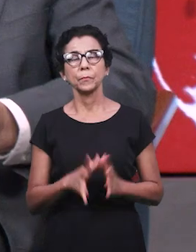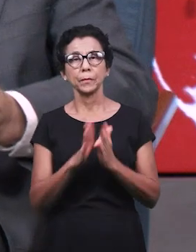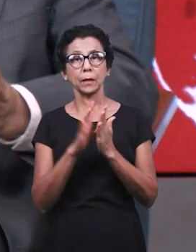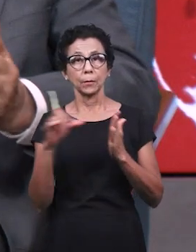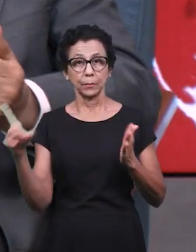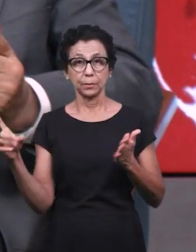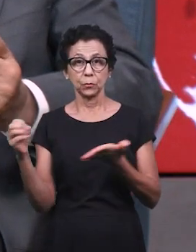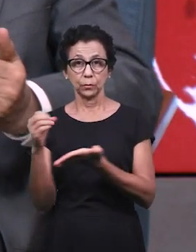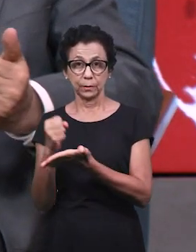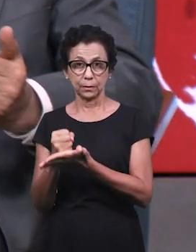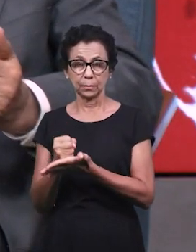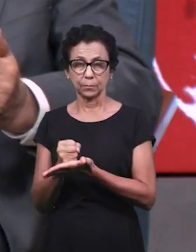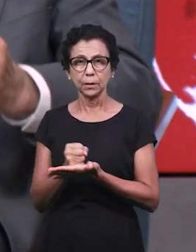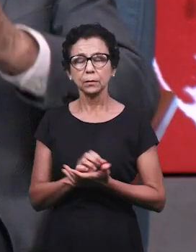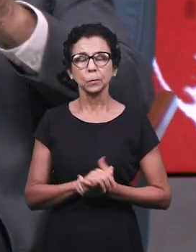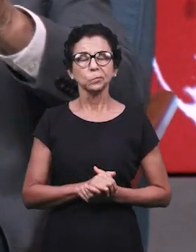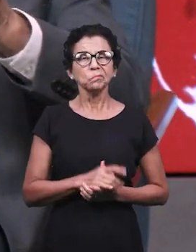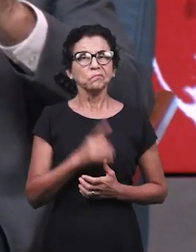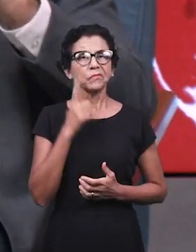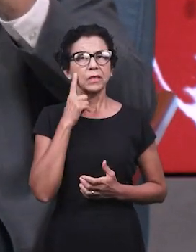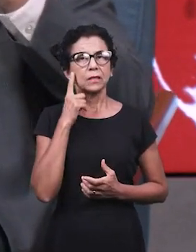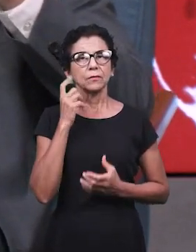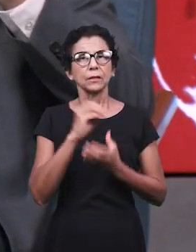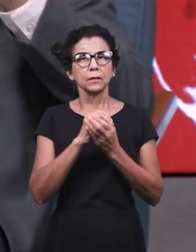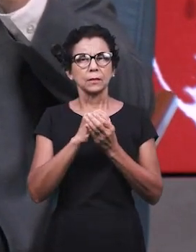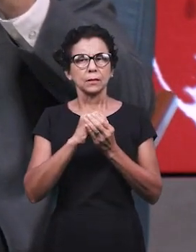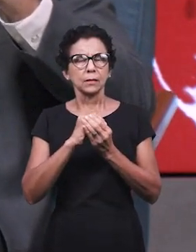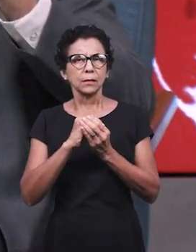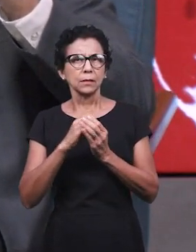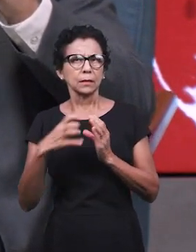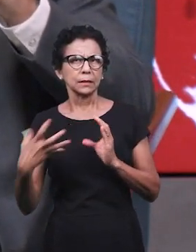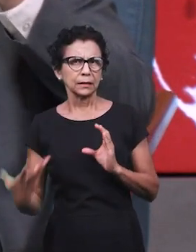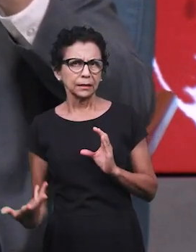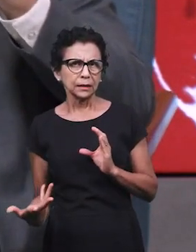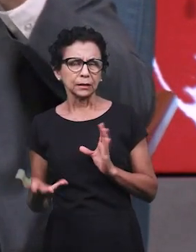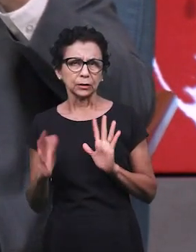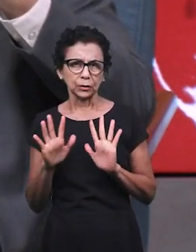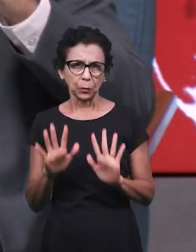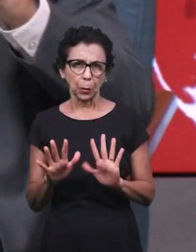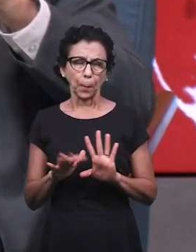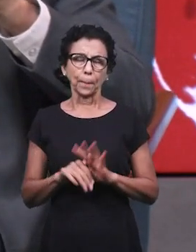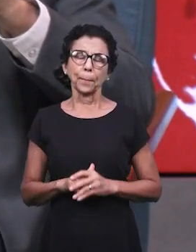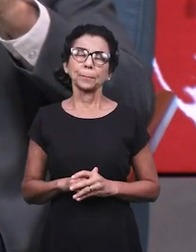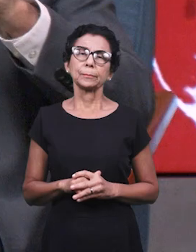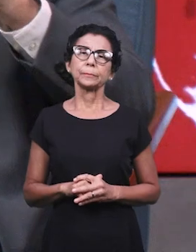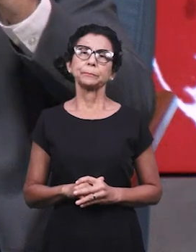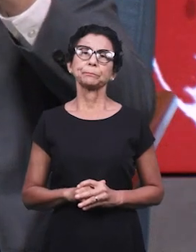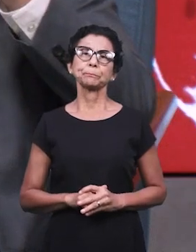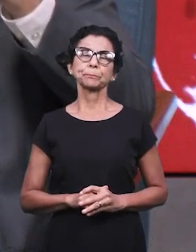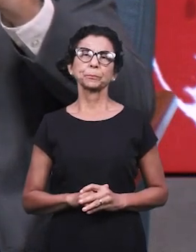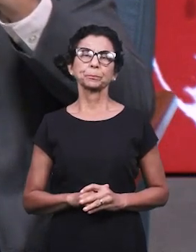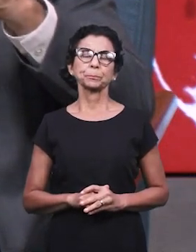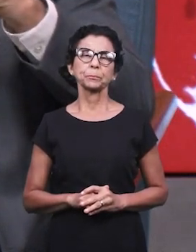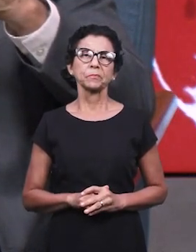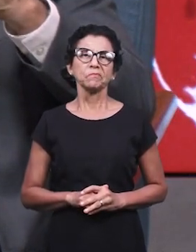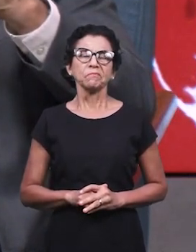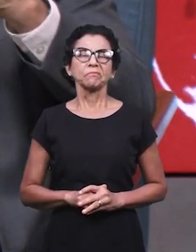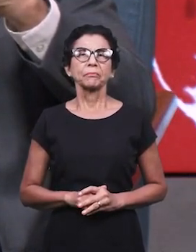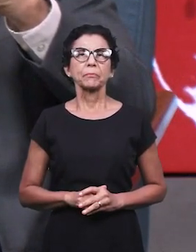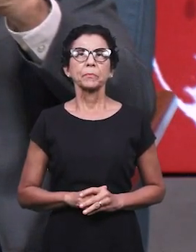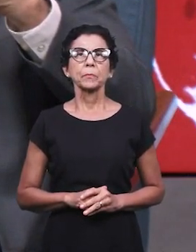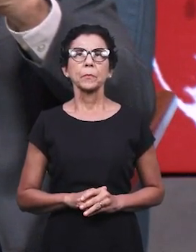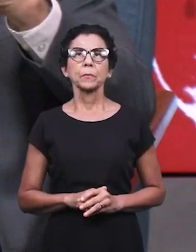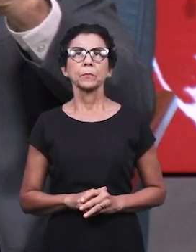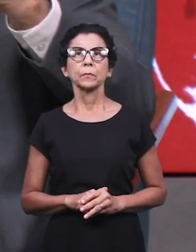a Bíblia, o Novo Testamento, por exemplo, você vê as características. Então vamos ver uma coisa. Os